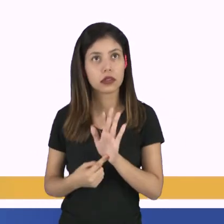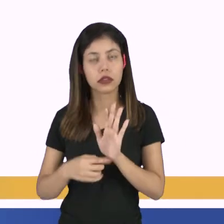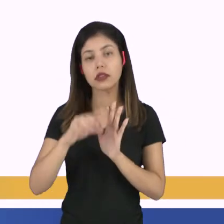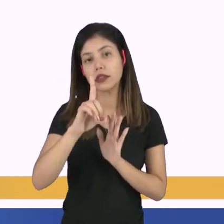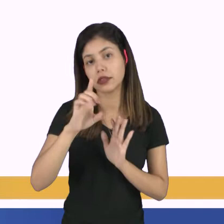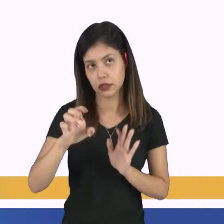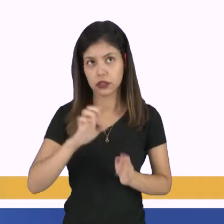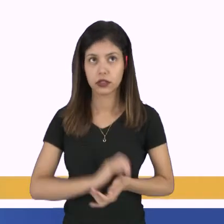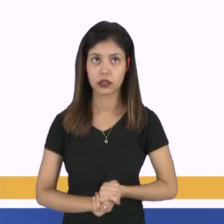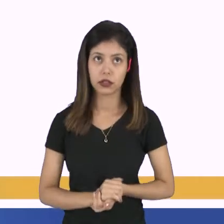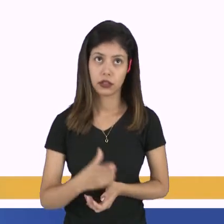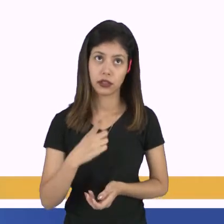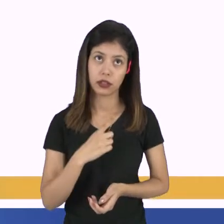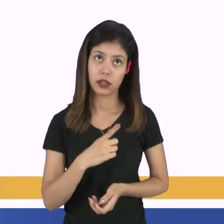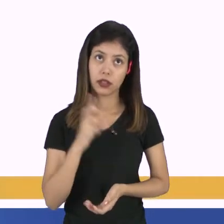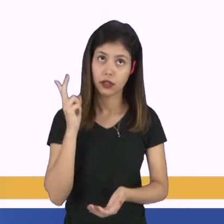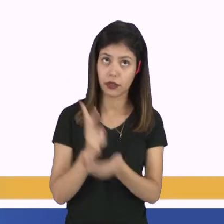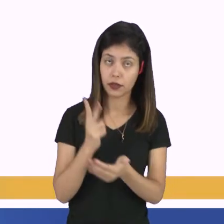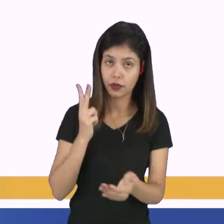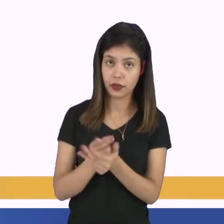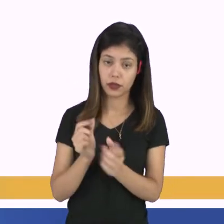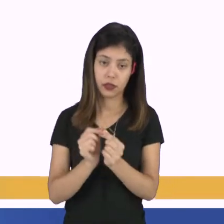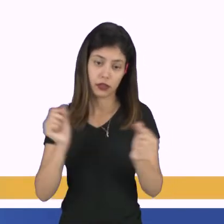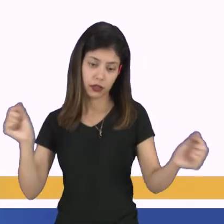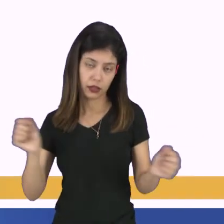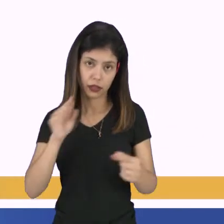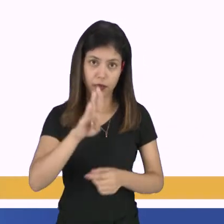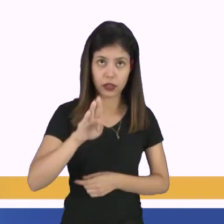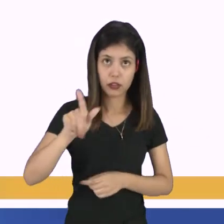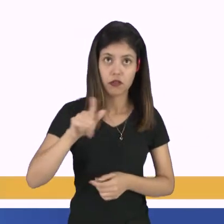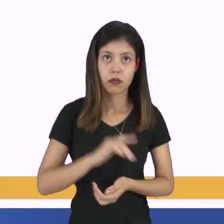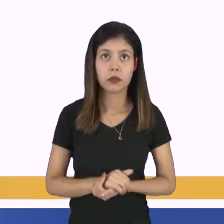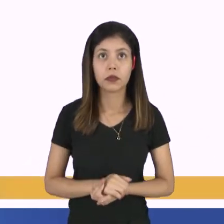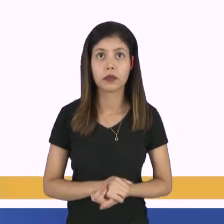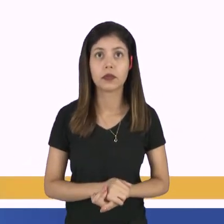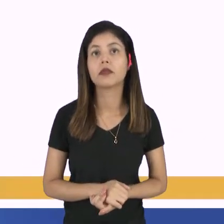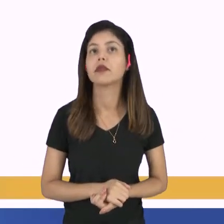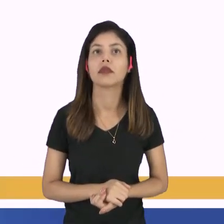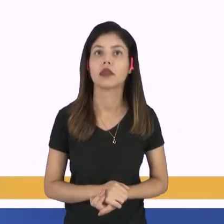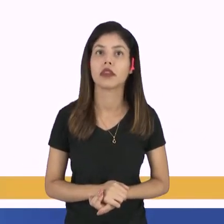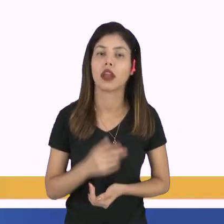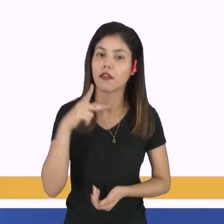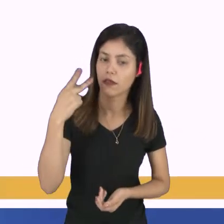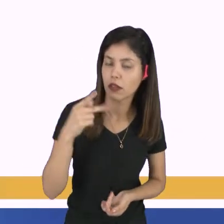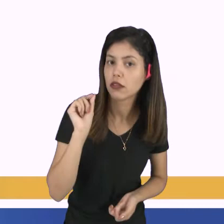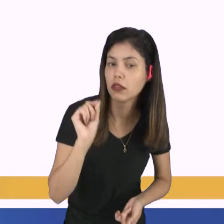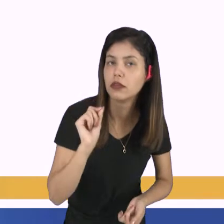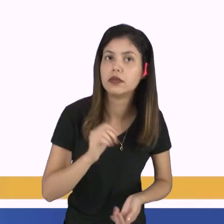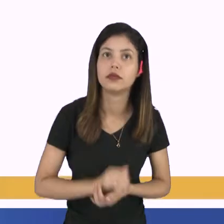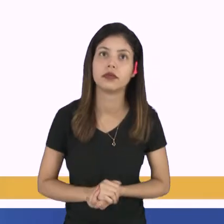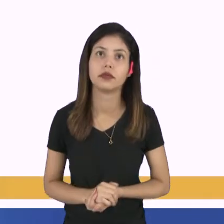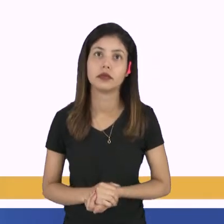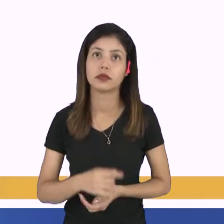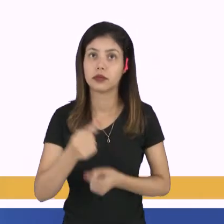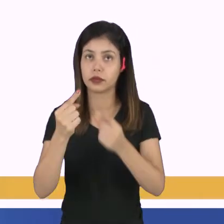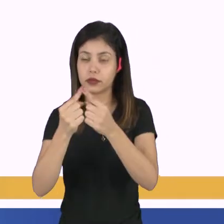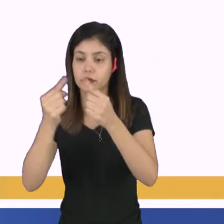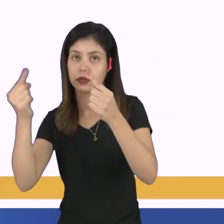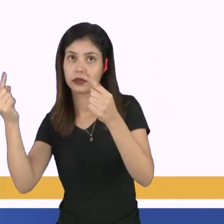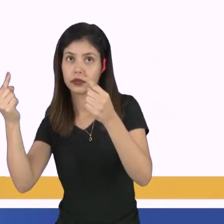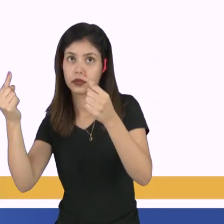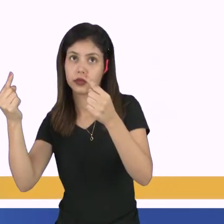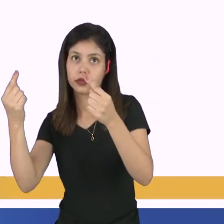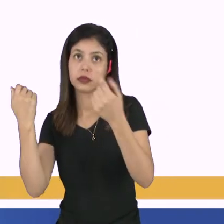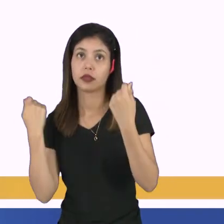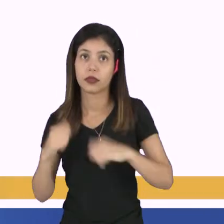DE tenha a mesma medida do segmento BG, ou seja, ela ordenou que este lado aqui